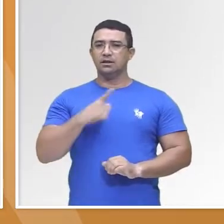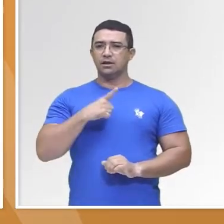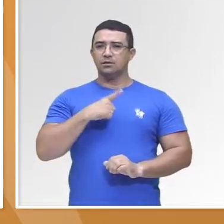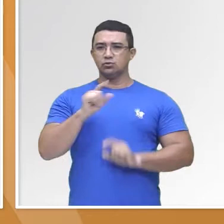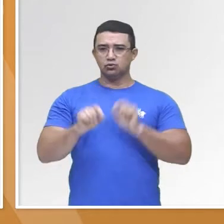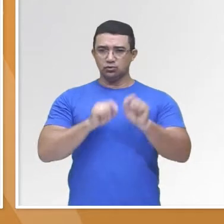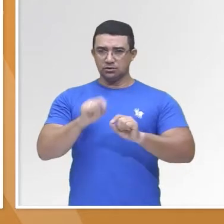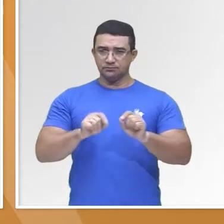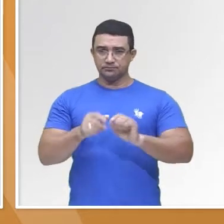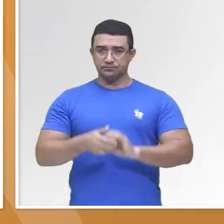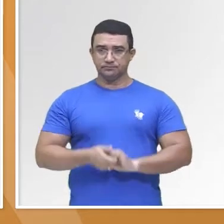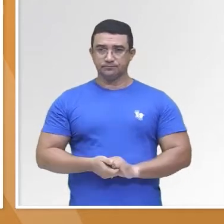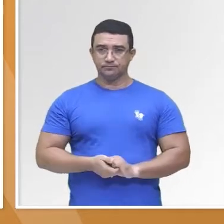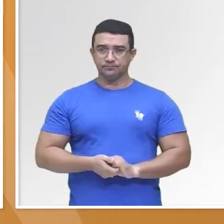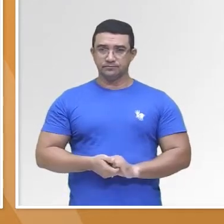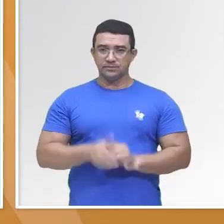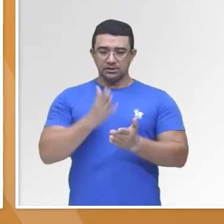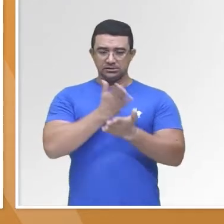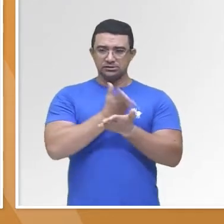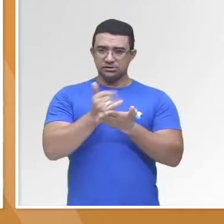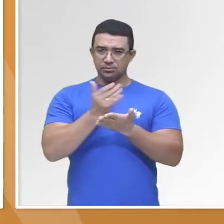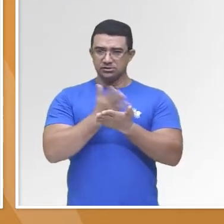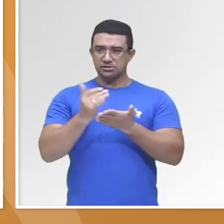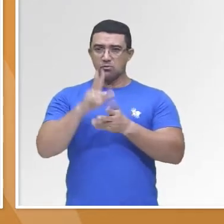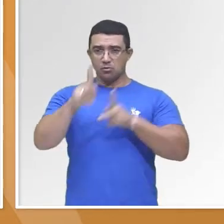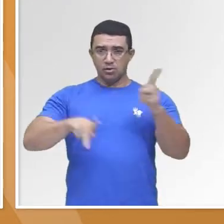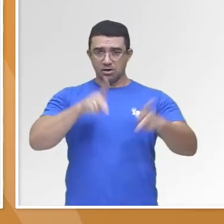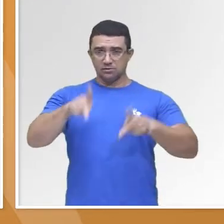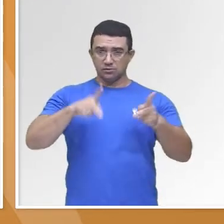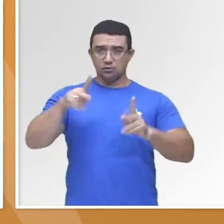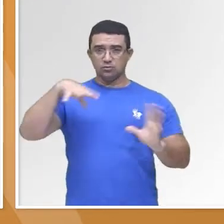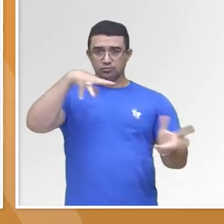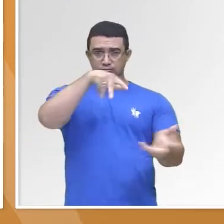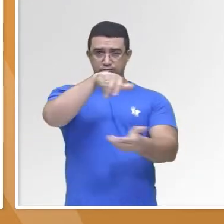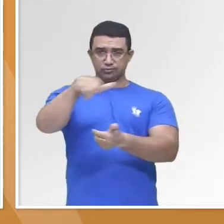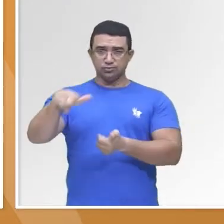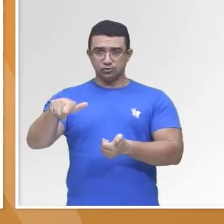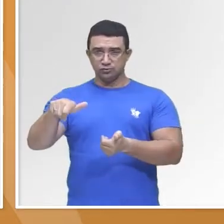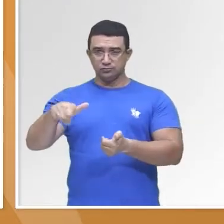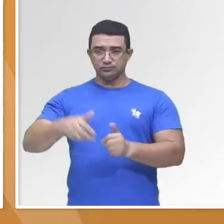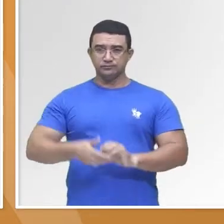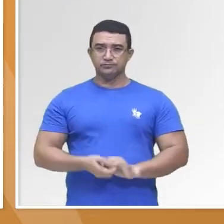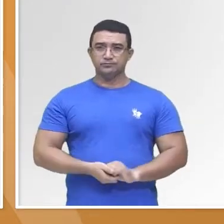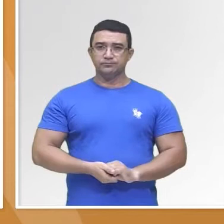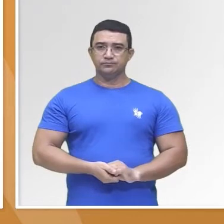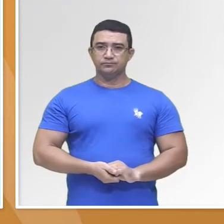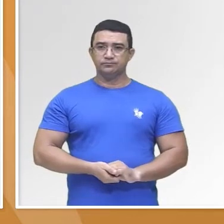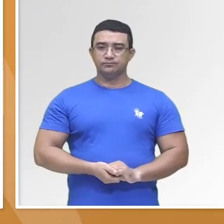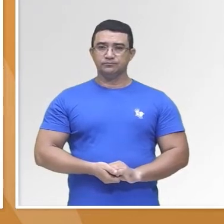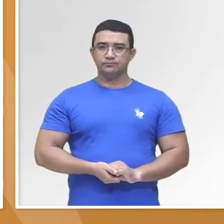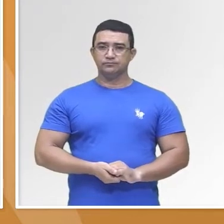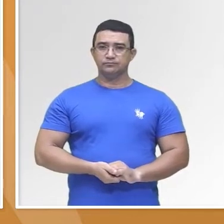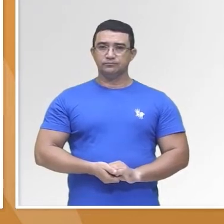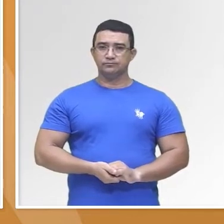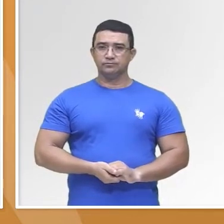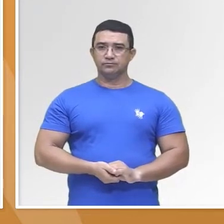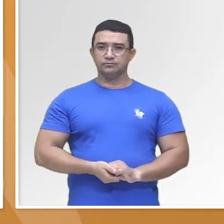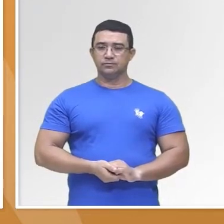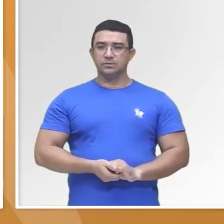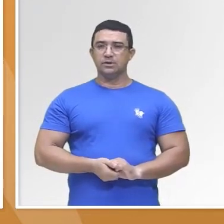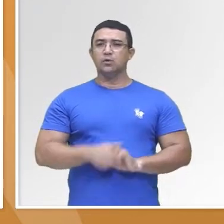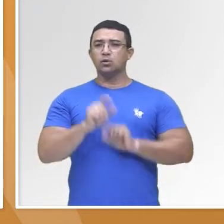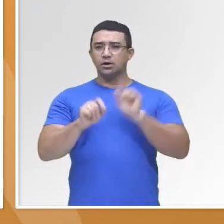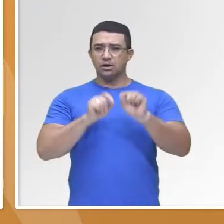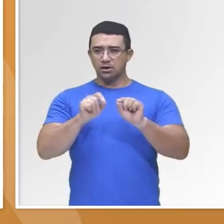aí, tá, distribuição da população mundial. Para que a gente possa entender